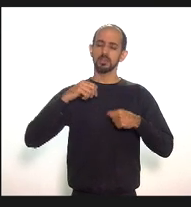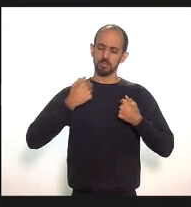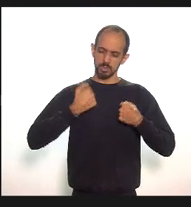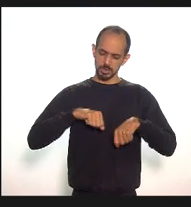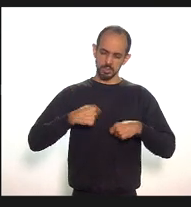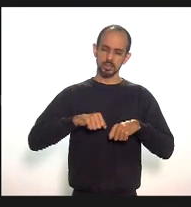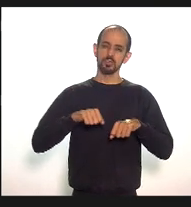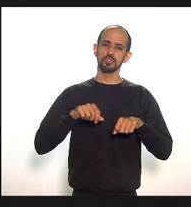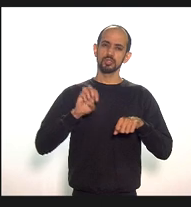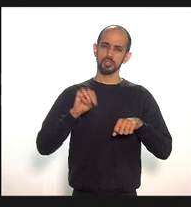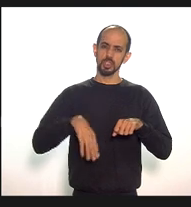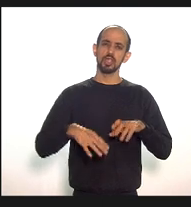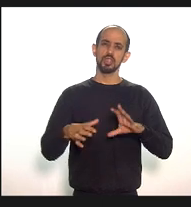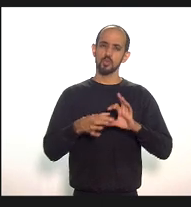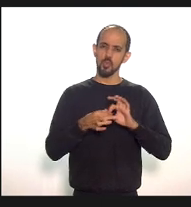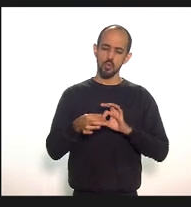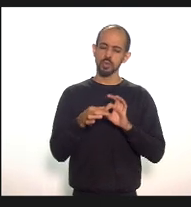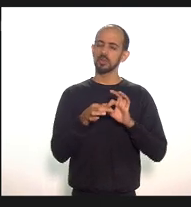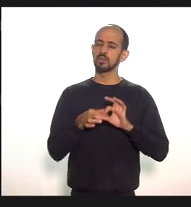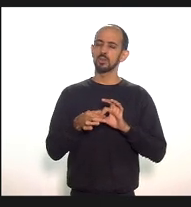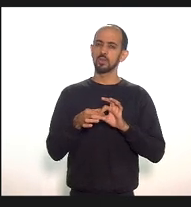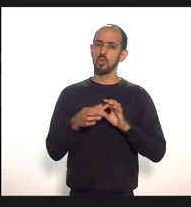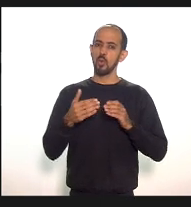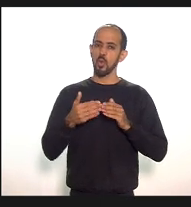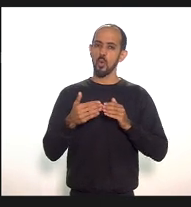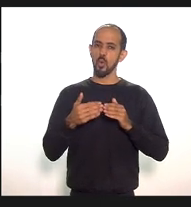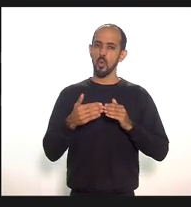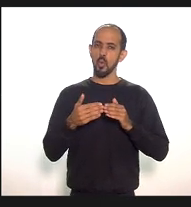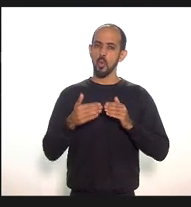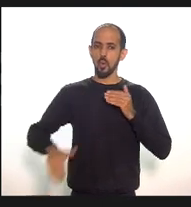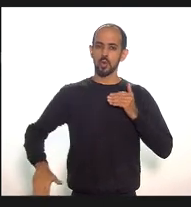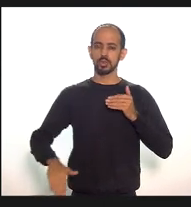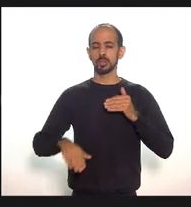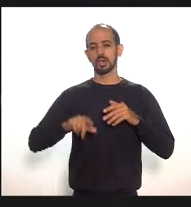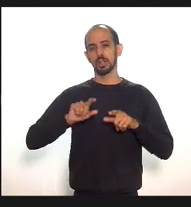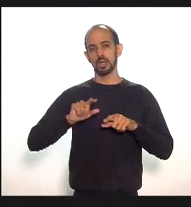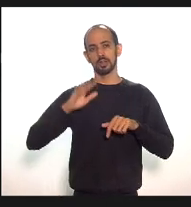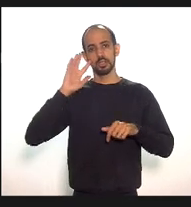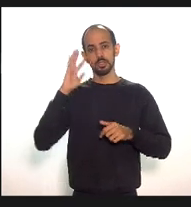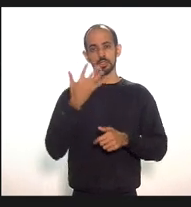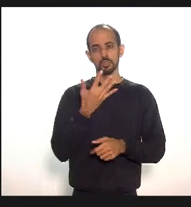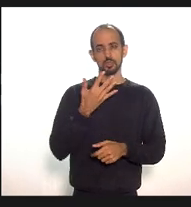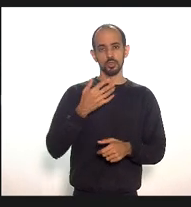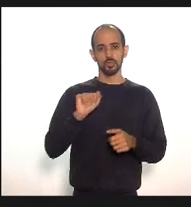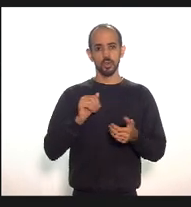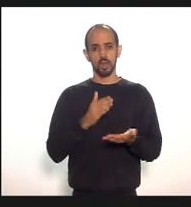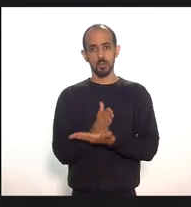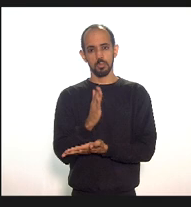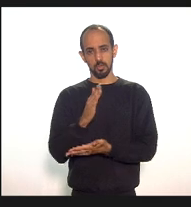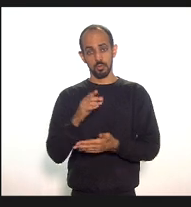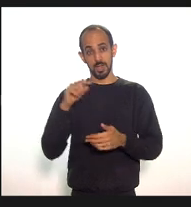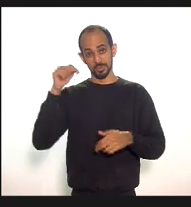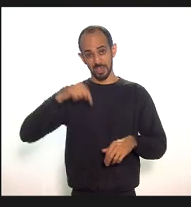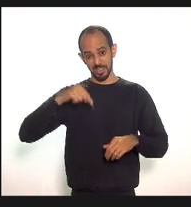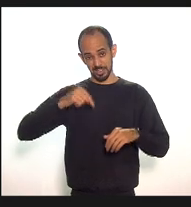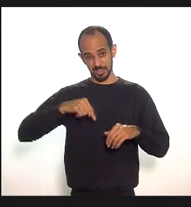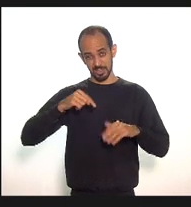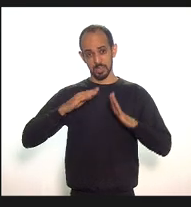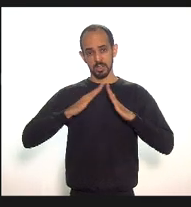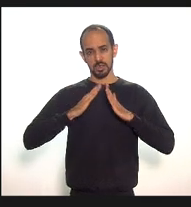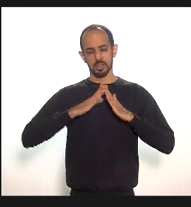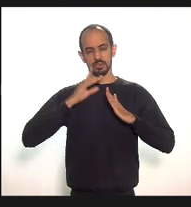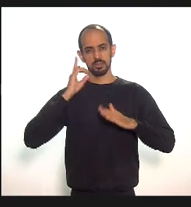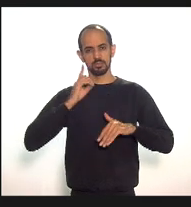a nossa voz contra né decisões em foram aprovadas dentro dessa casa de leite